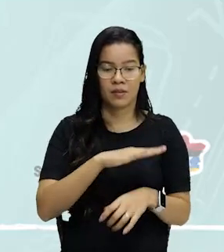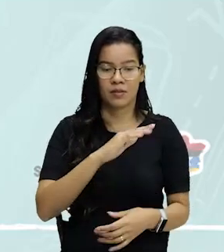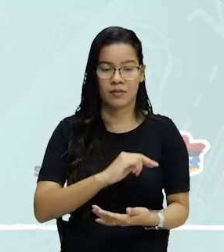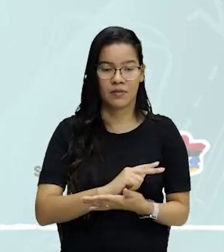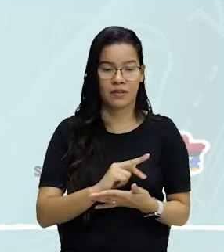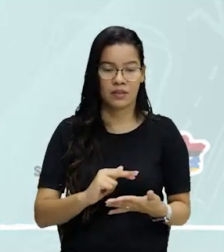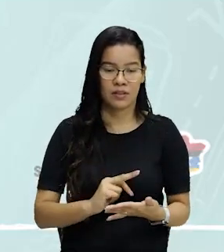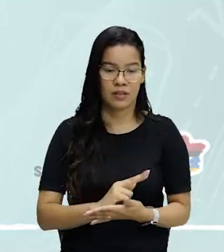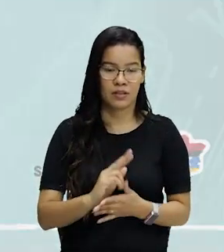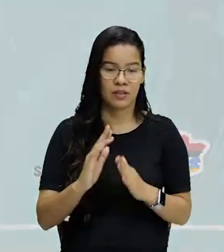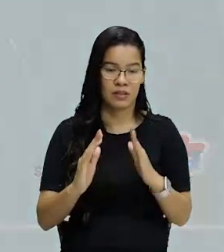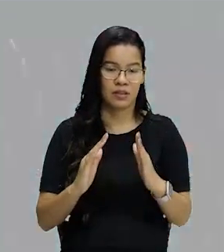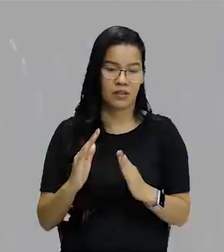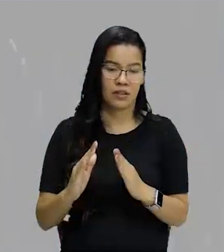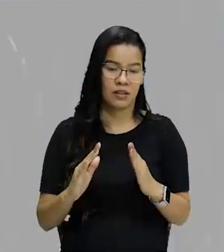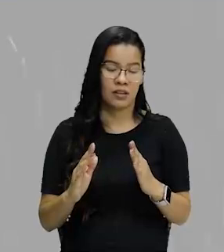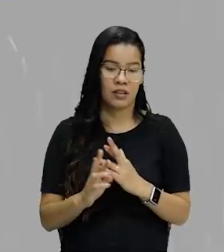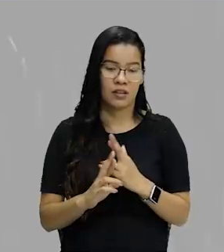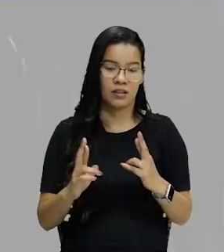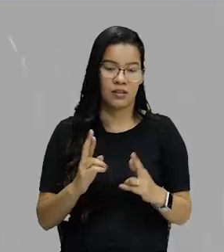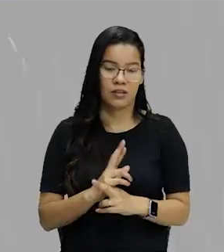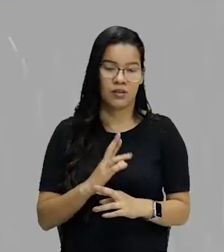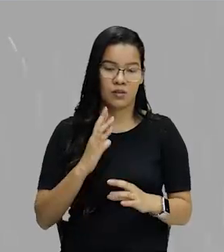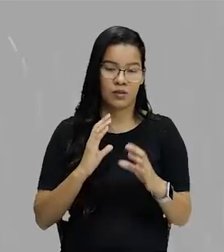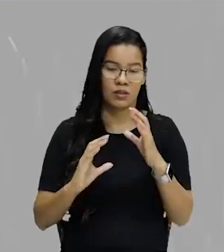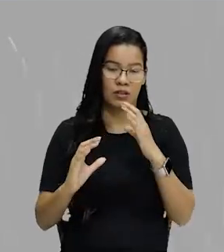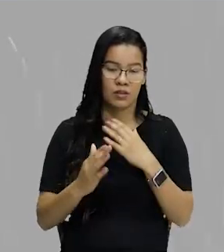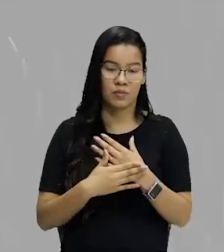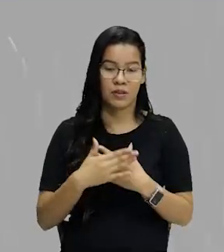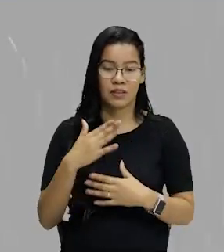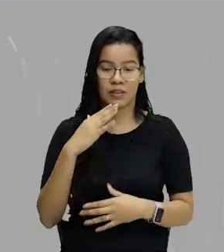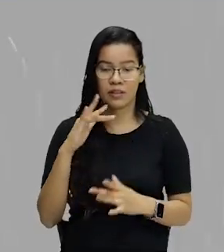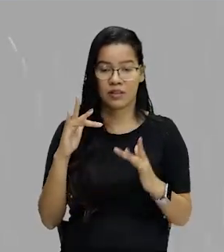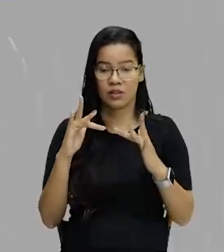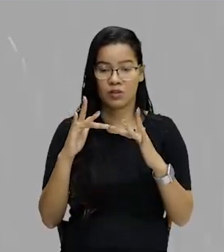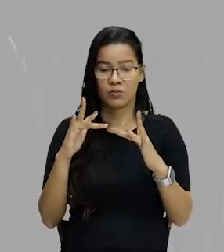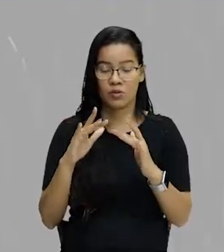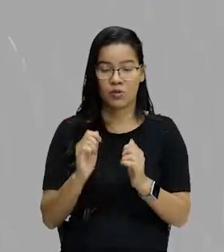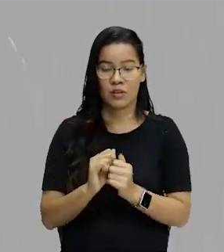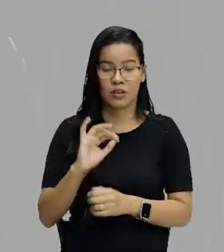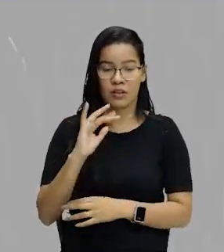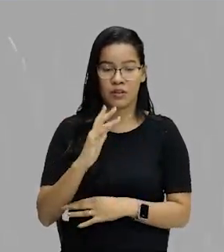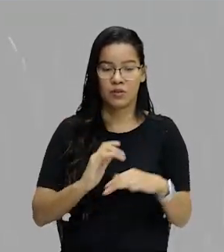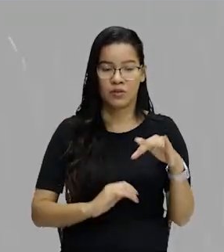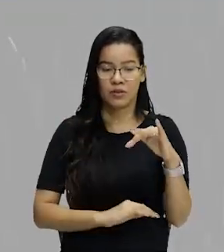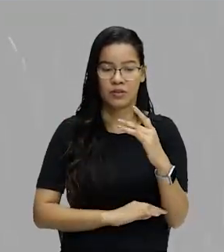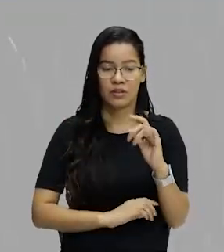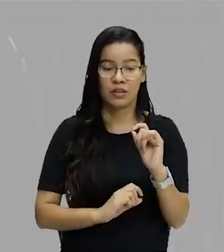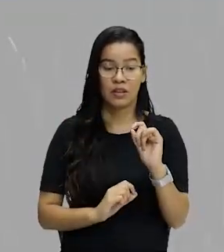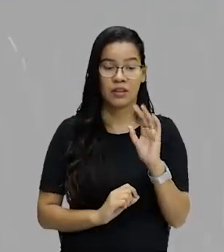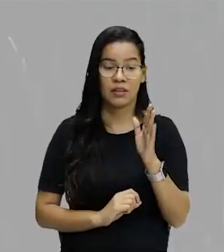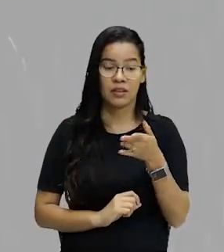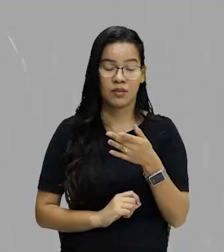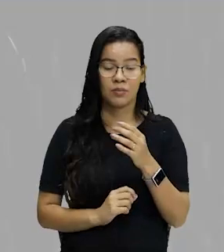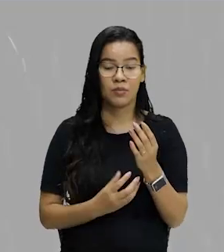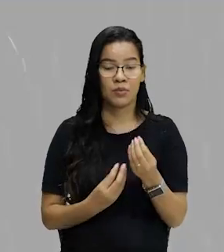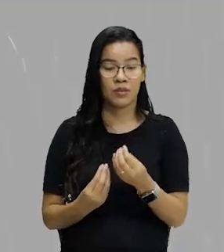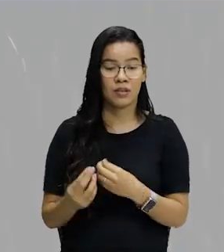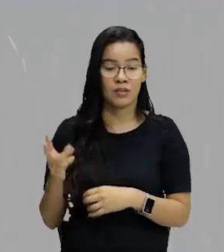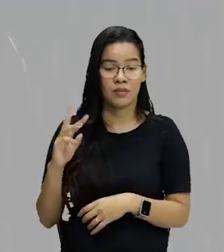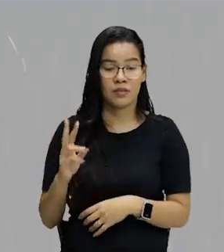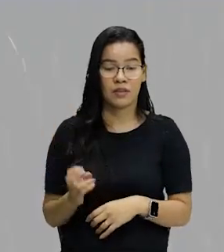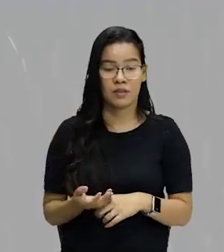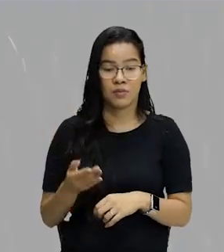variadas faces. Envolve um contato mais íntimo com a natureza, já que, muitas vezes, a montanha